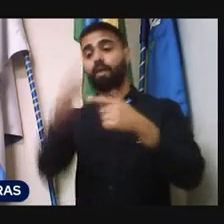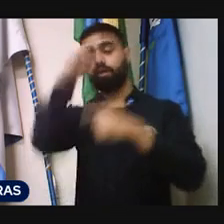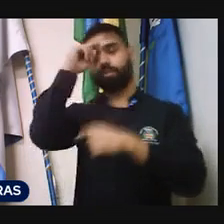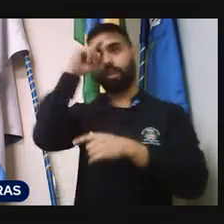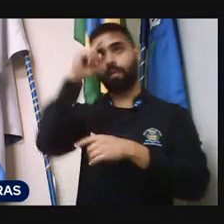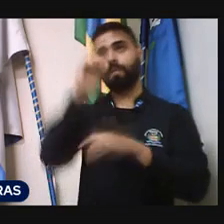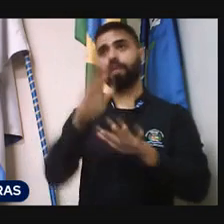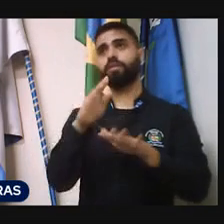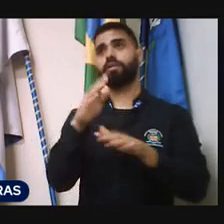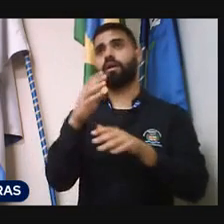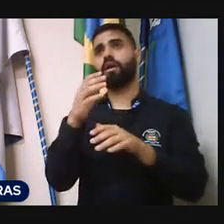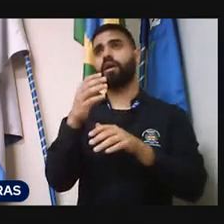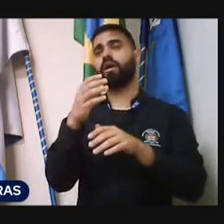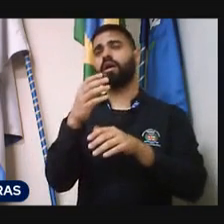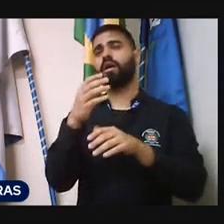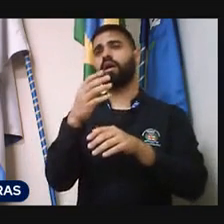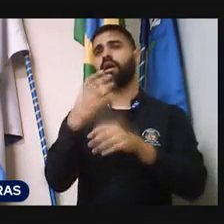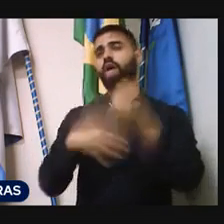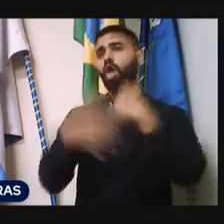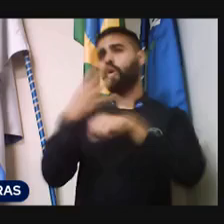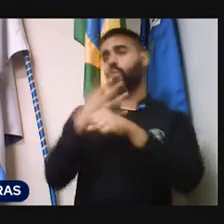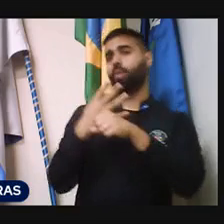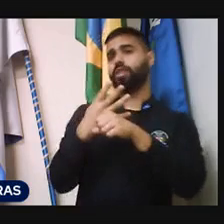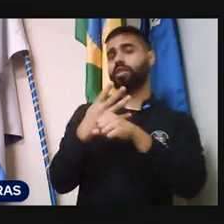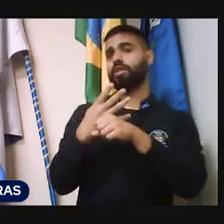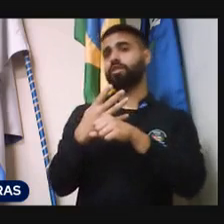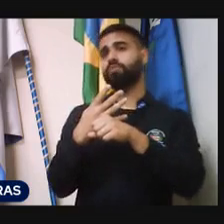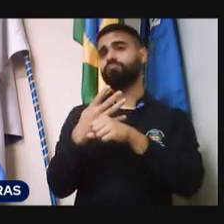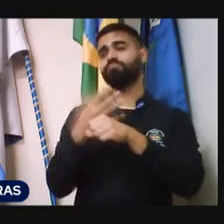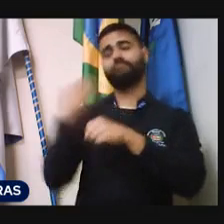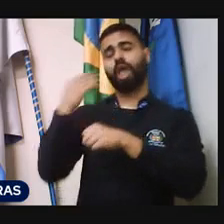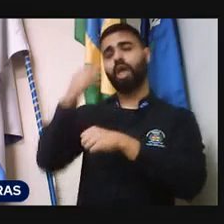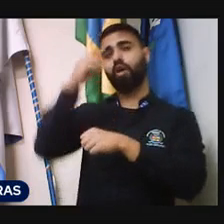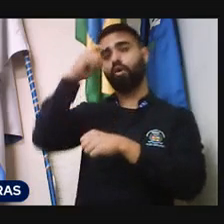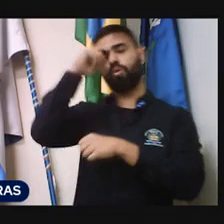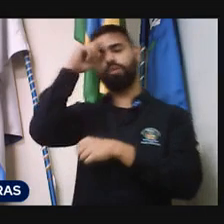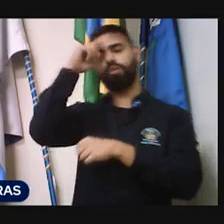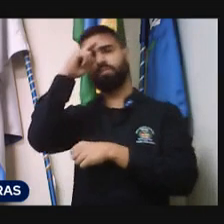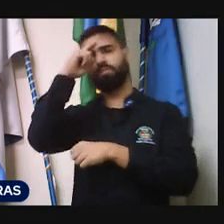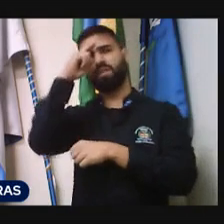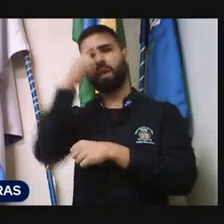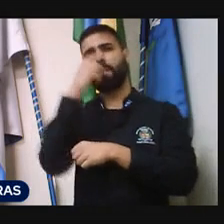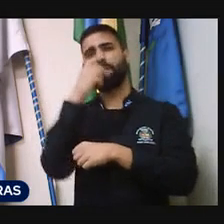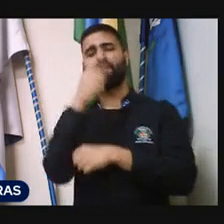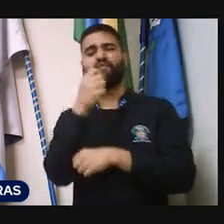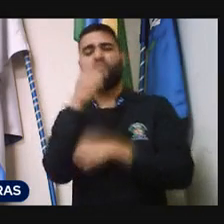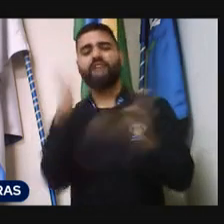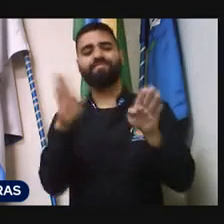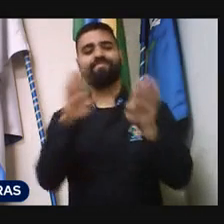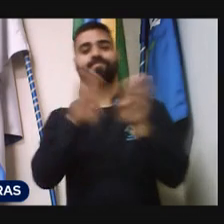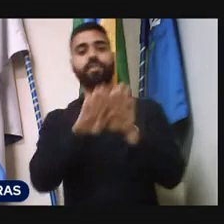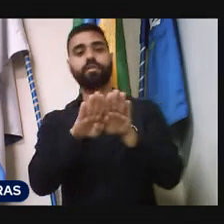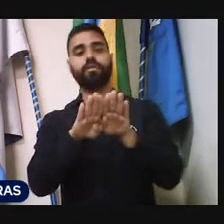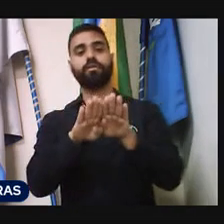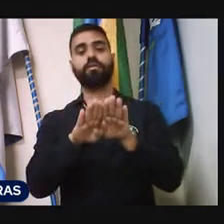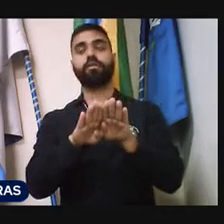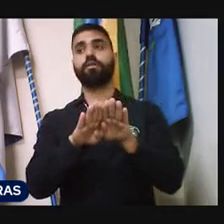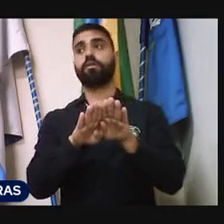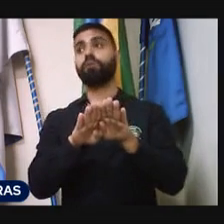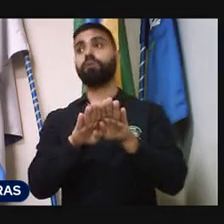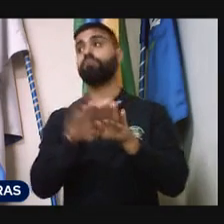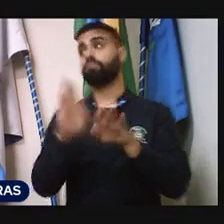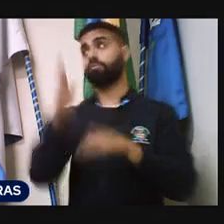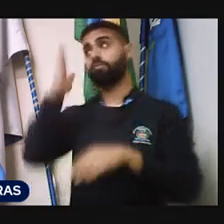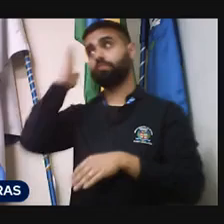ficaram atrás nós sempre vai para o hospital hospital tava uma condição prestes a fechar mesmo todo mundo tem ciência